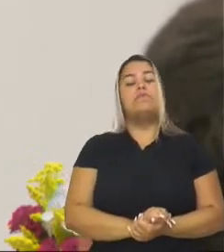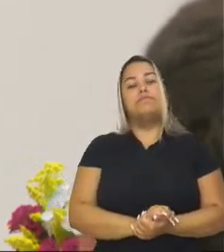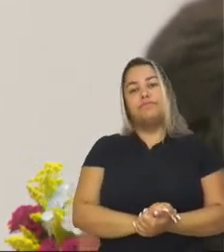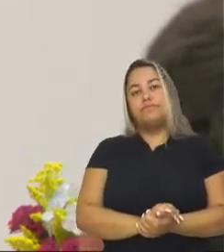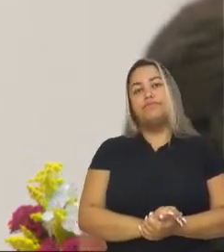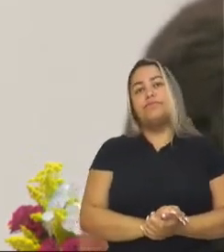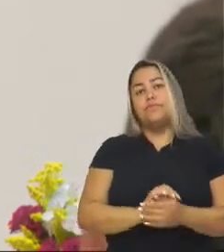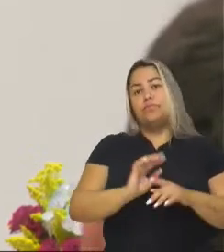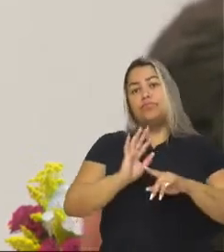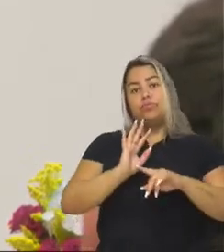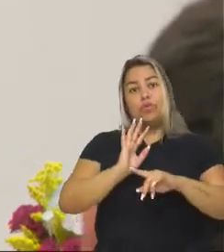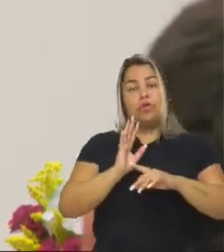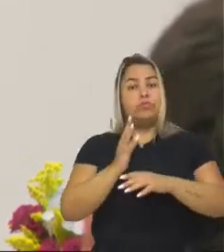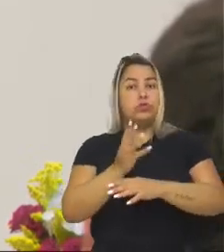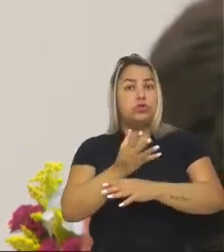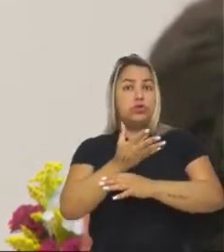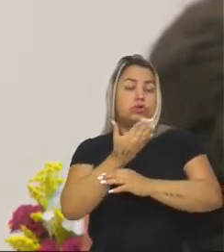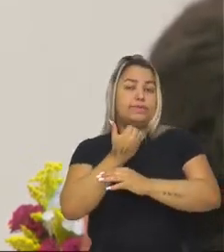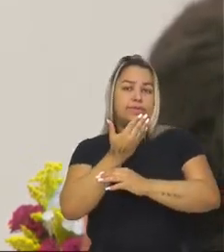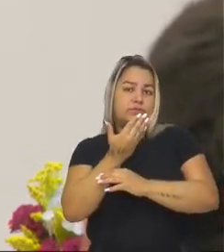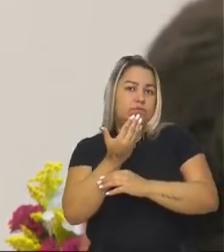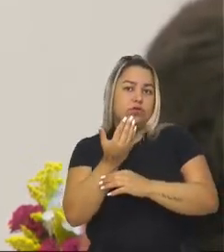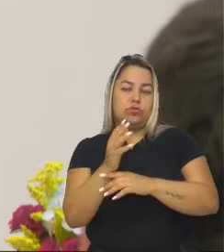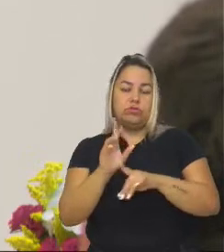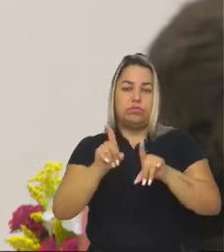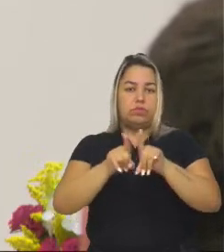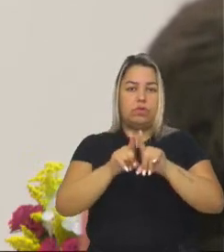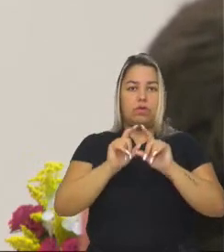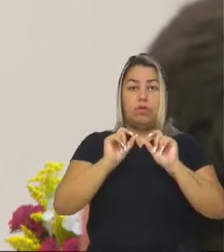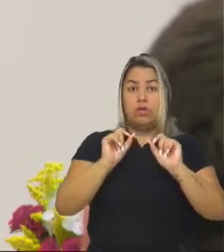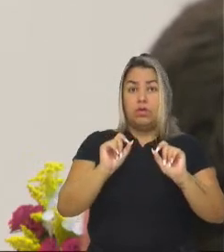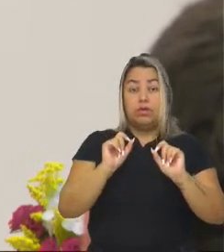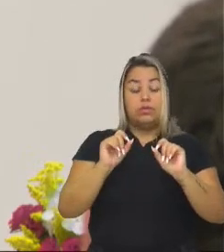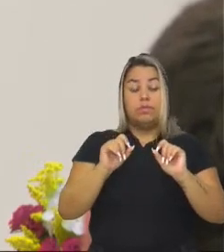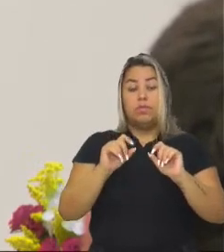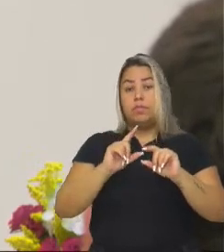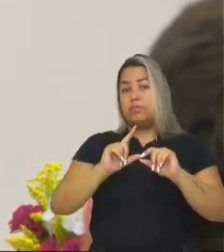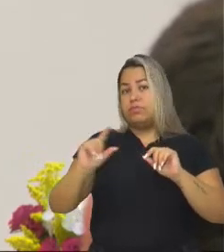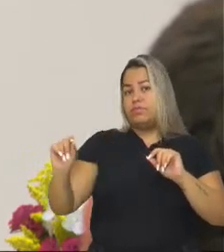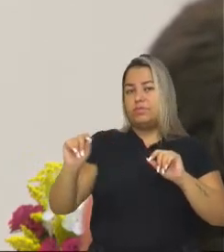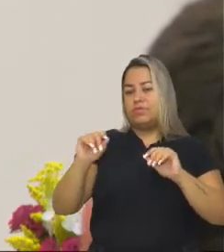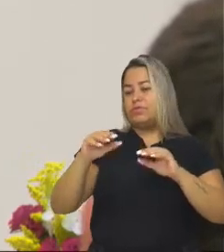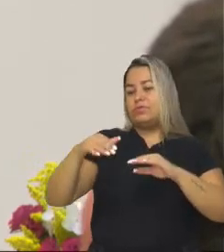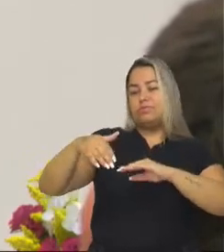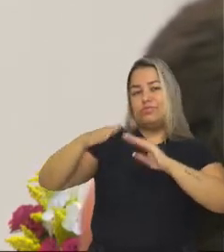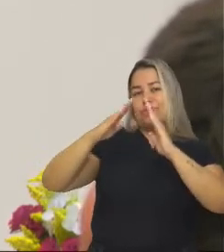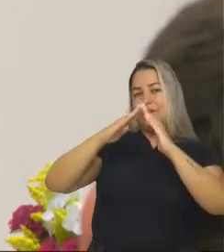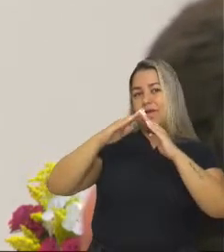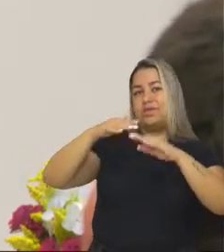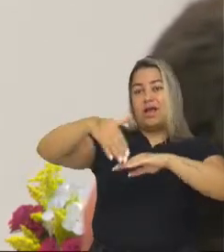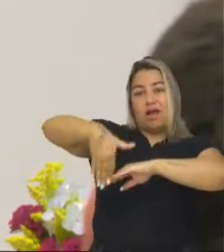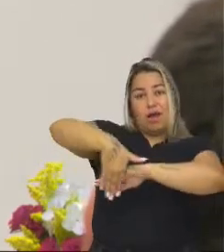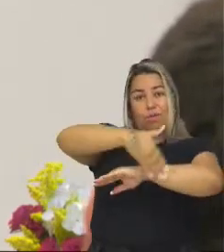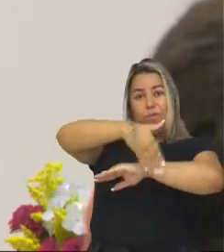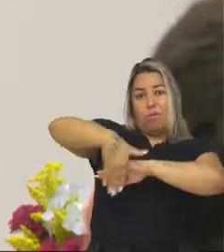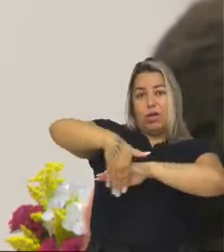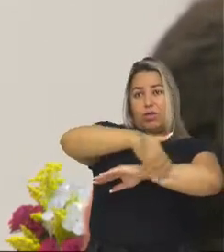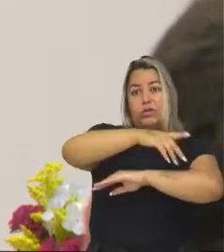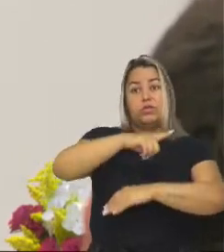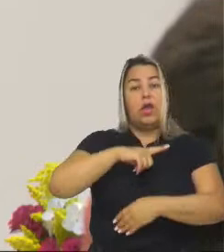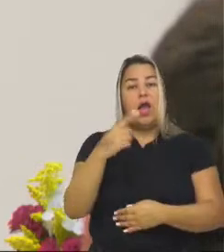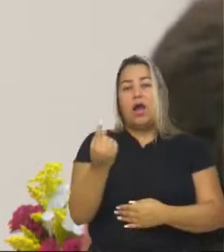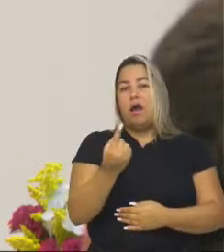sustentar, porque eram expulsas de casa, né? E a rua tinha que ser a